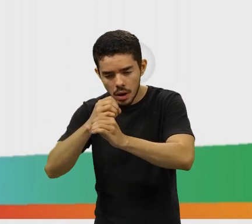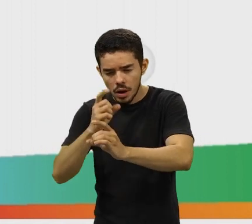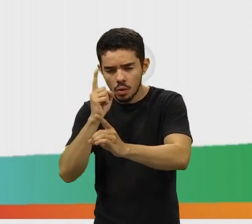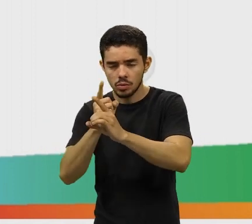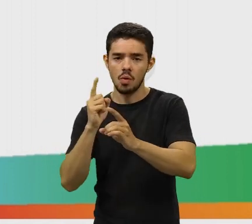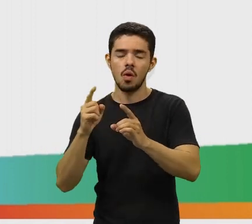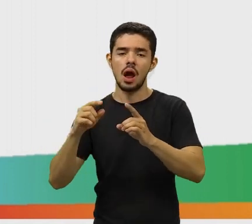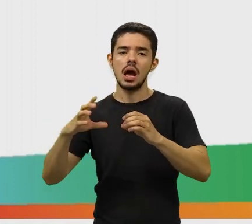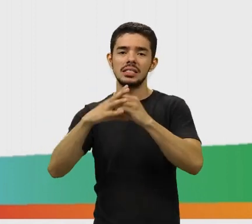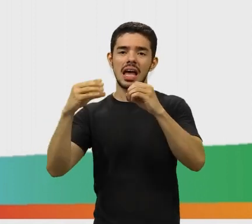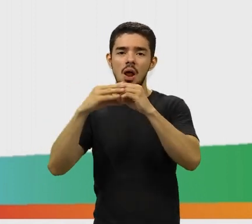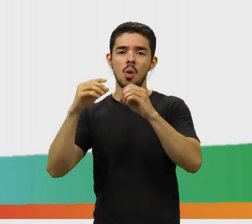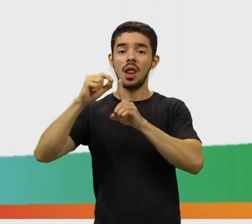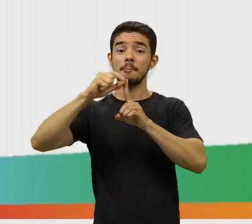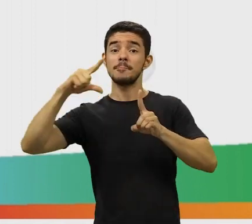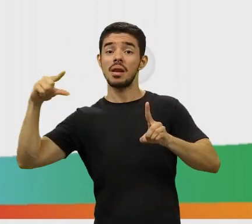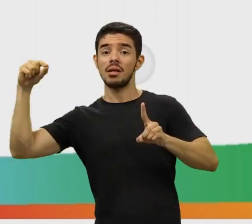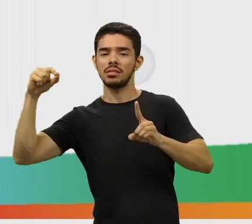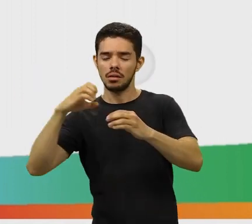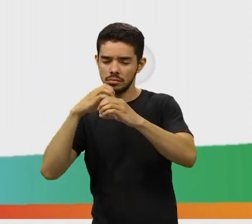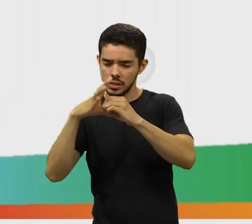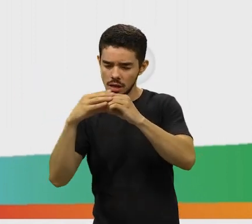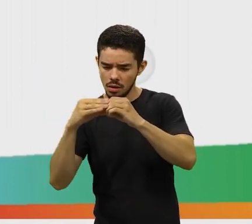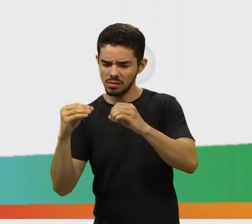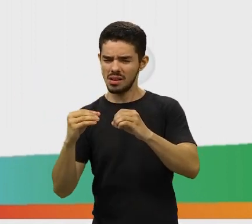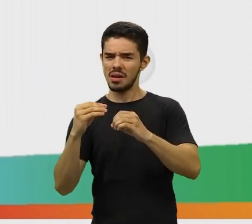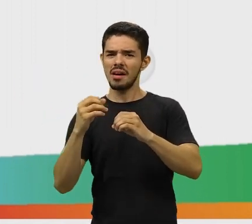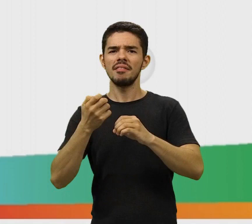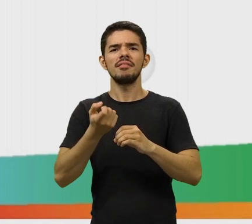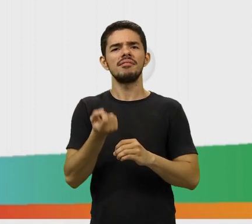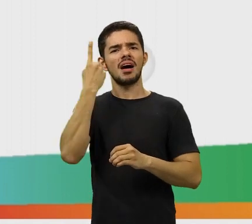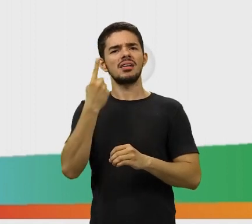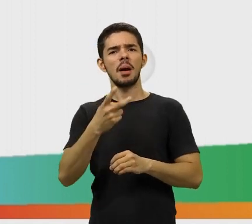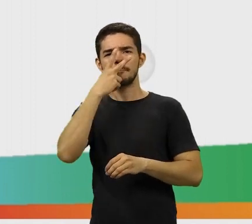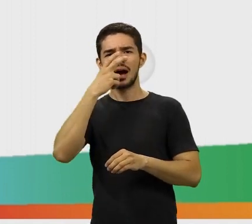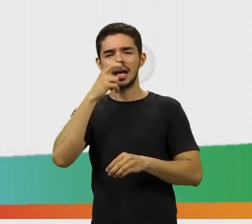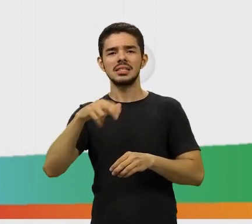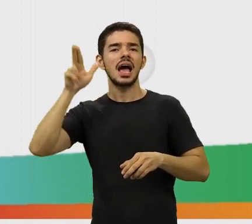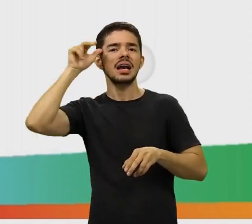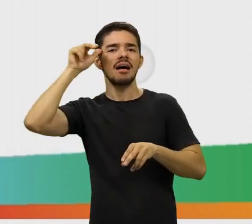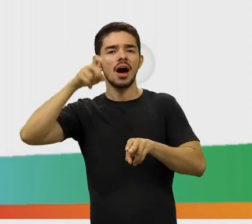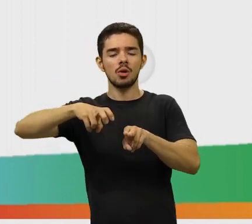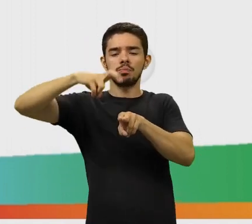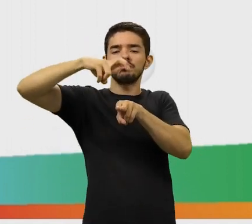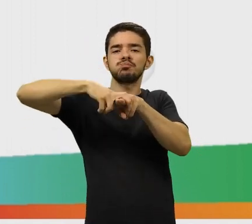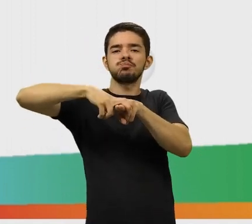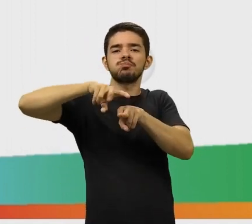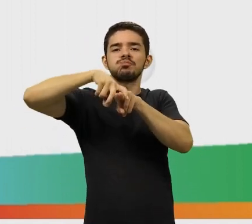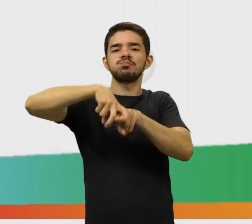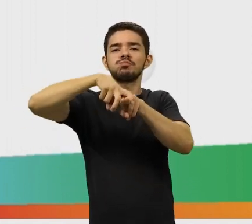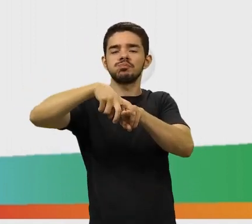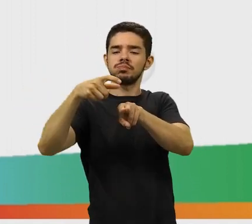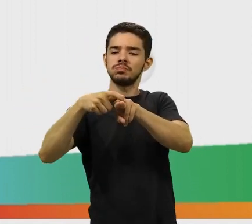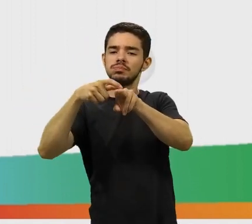de árvore, né? A célula vegetal. E ele percebeu que pareciam células. Por isso, o nome célula,